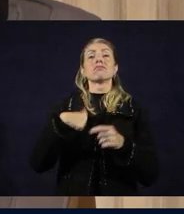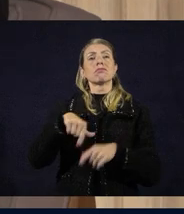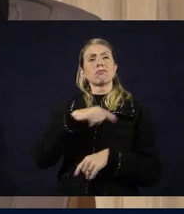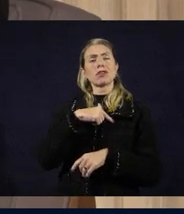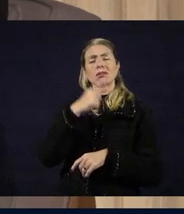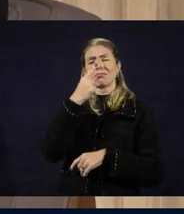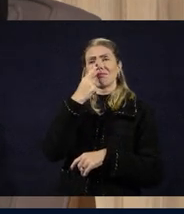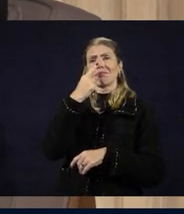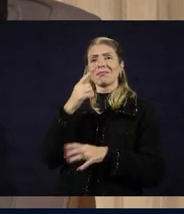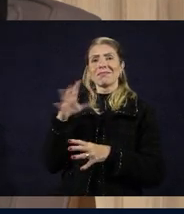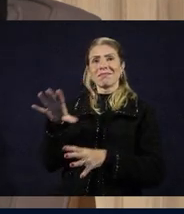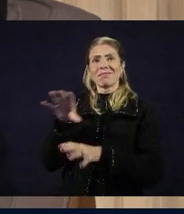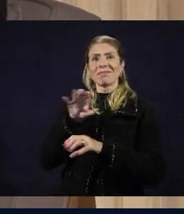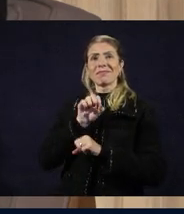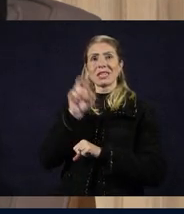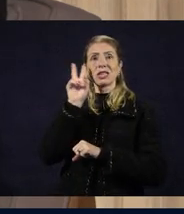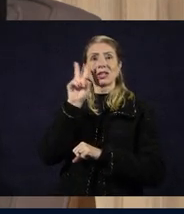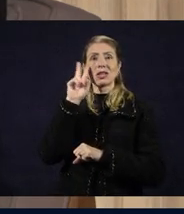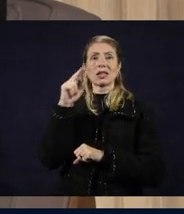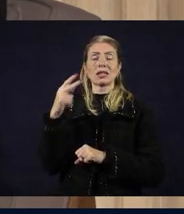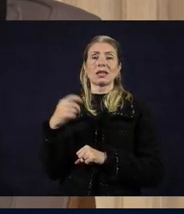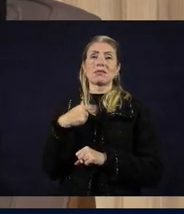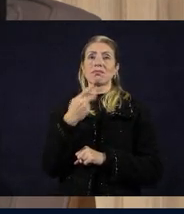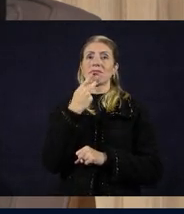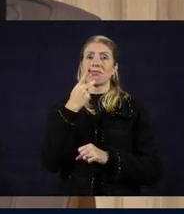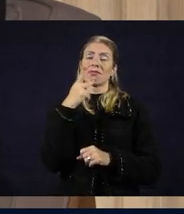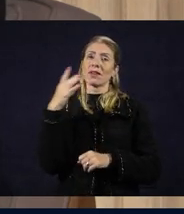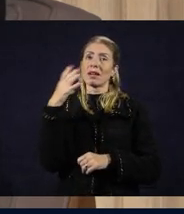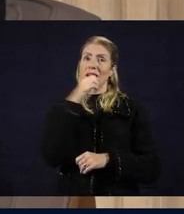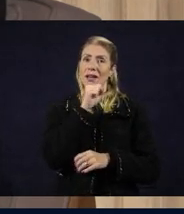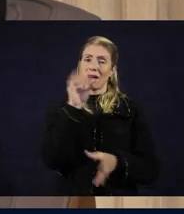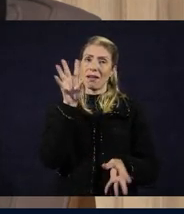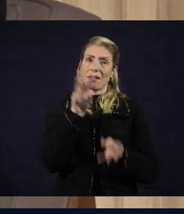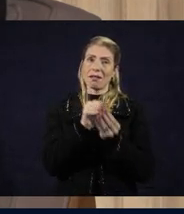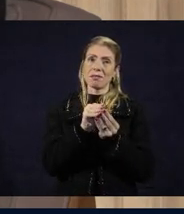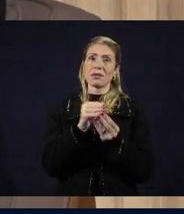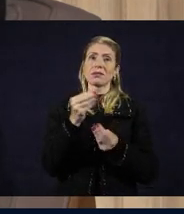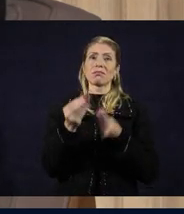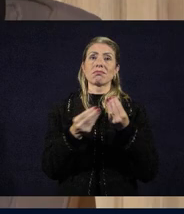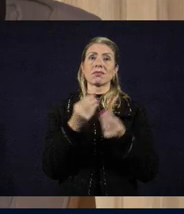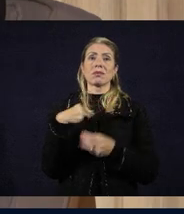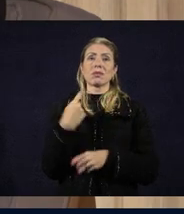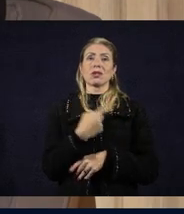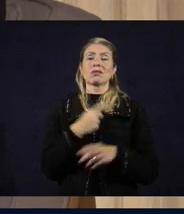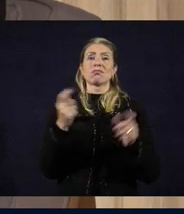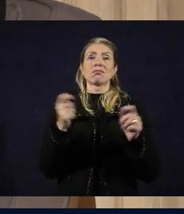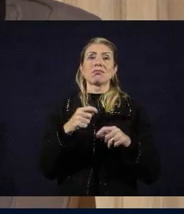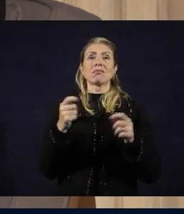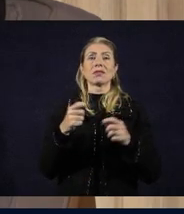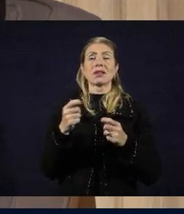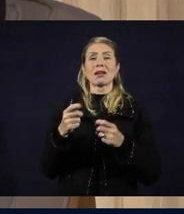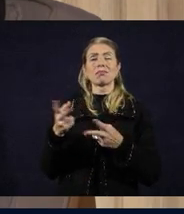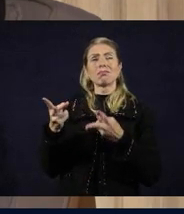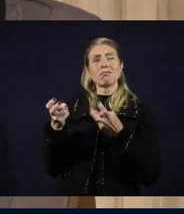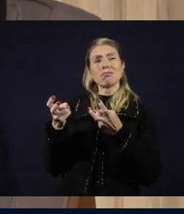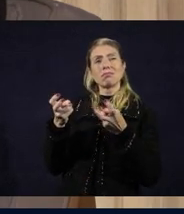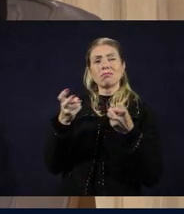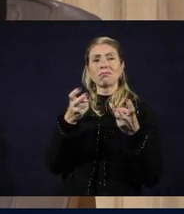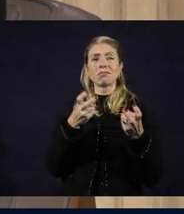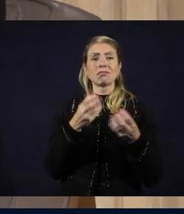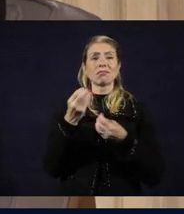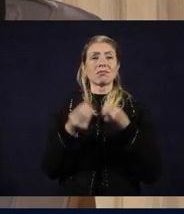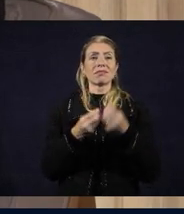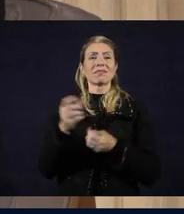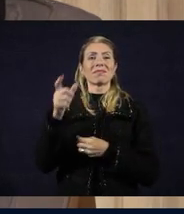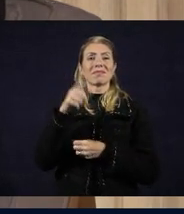e vou tentar ser super Breve Aqui na introdução para que a gente possa ouvir das grandes estrelas aqui os grandes